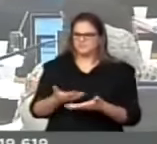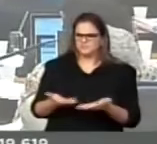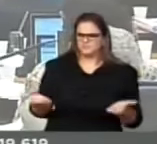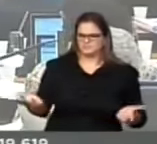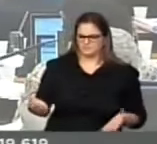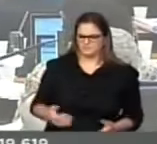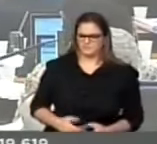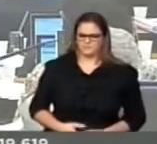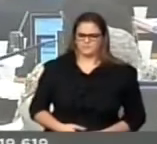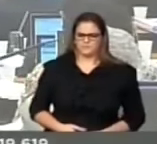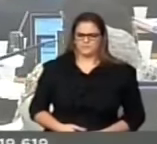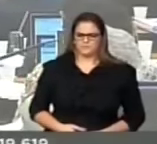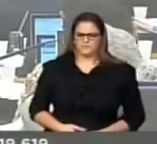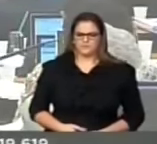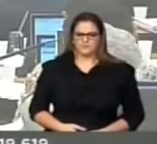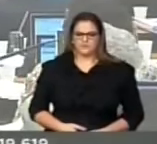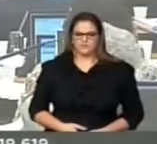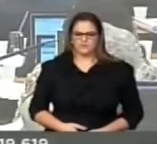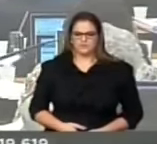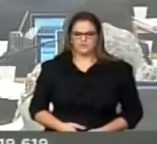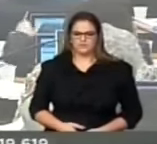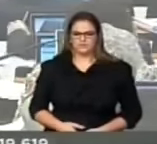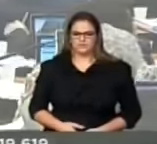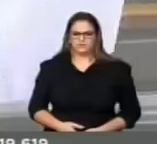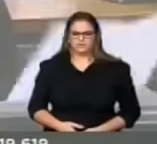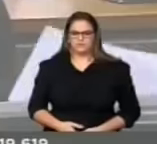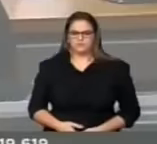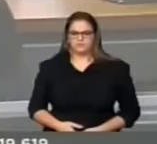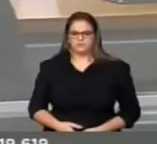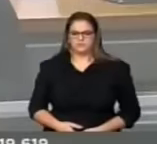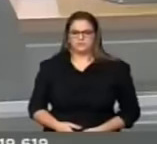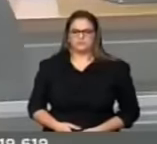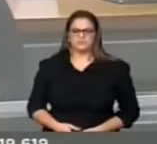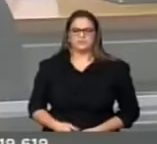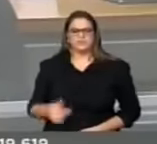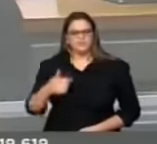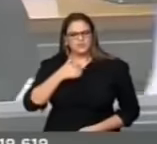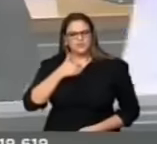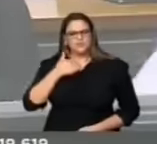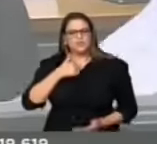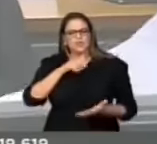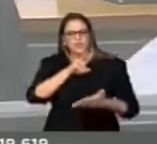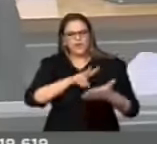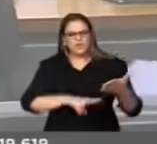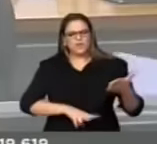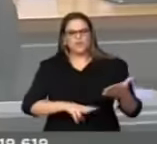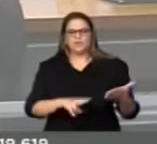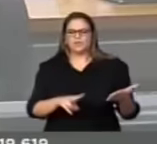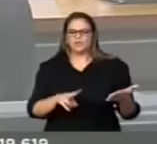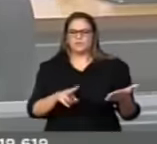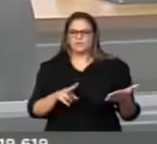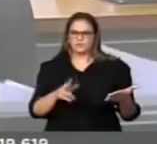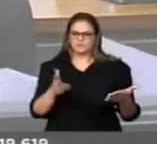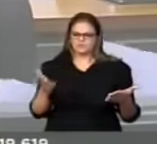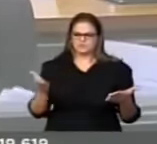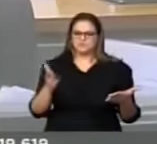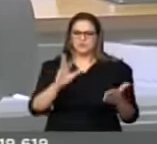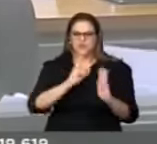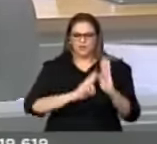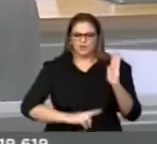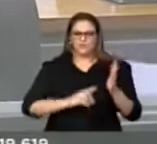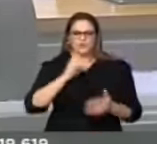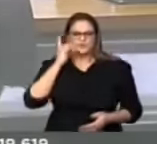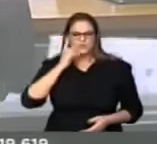seguinte. Olha, eu estou lendo aqui, deputado Jovaí, trechos aí do seu